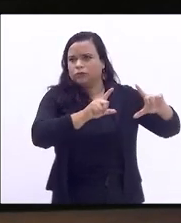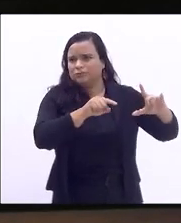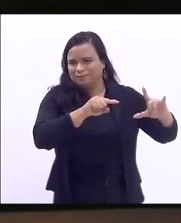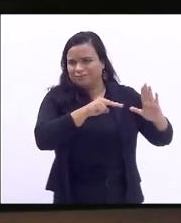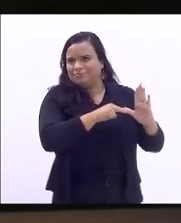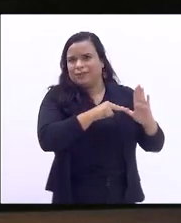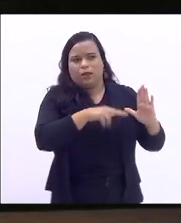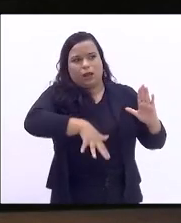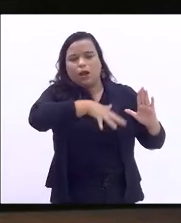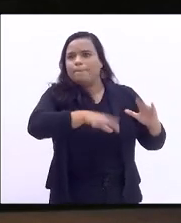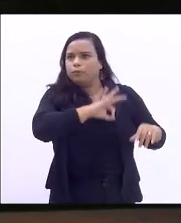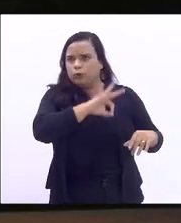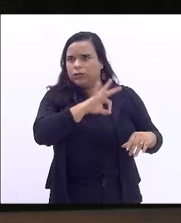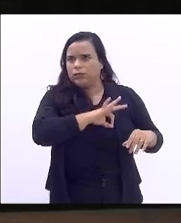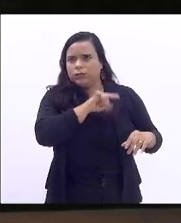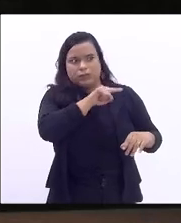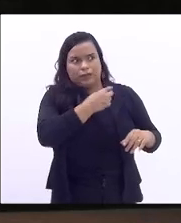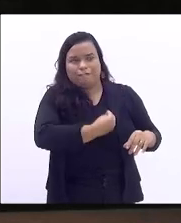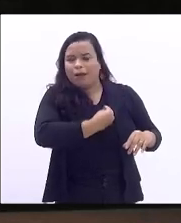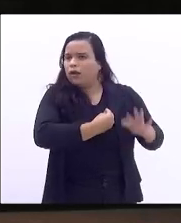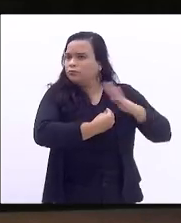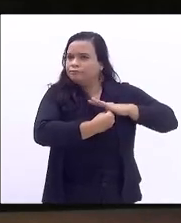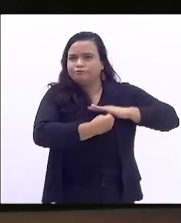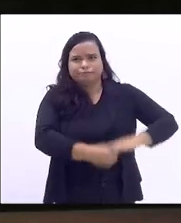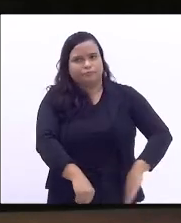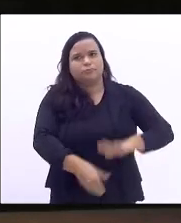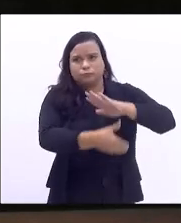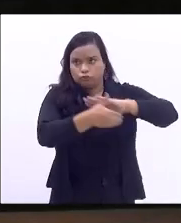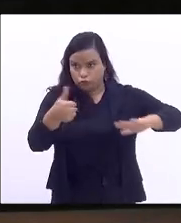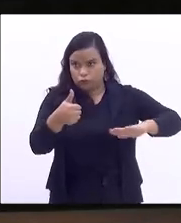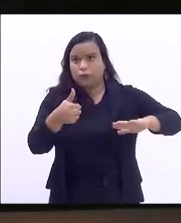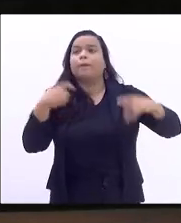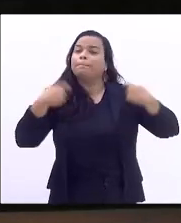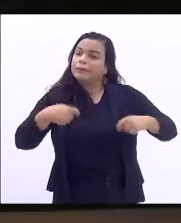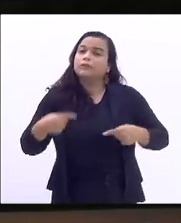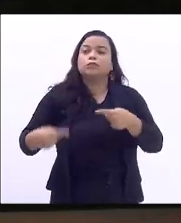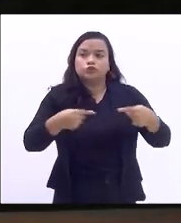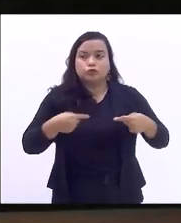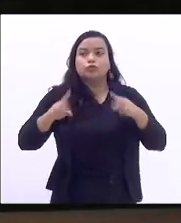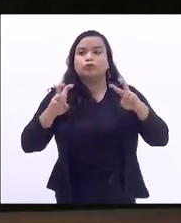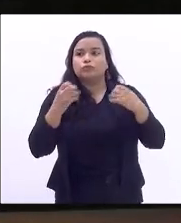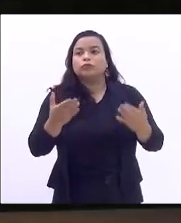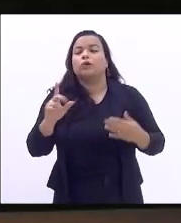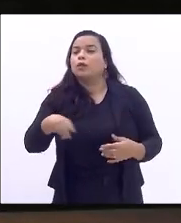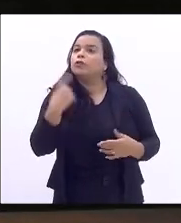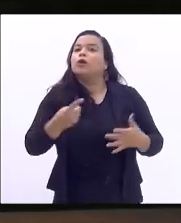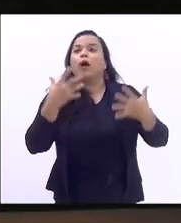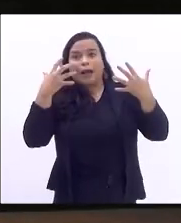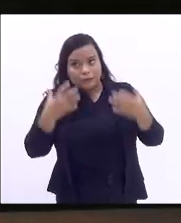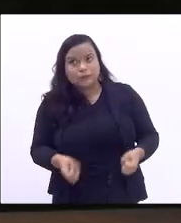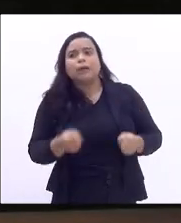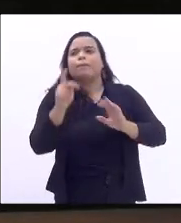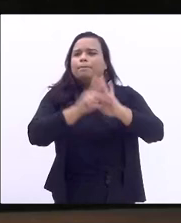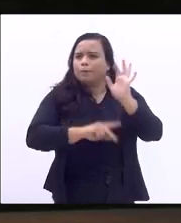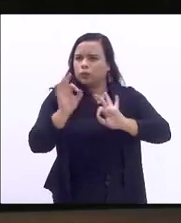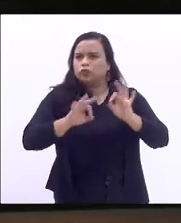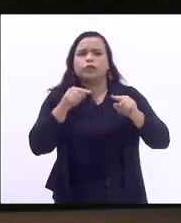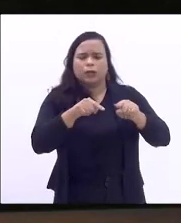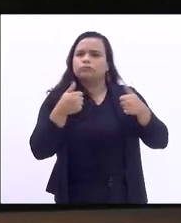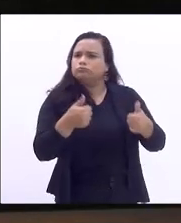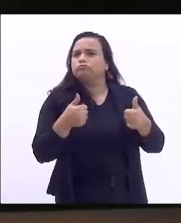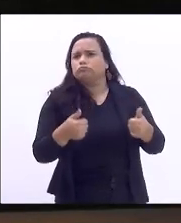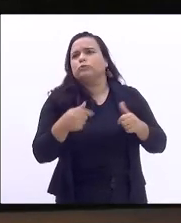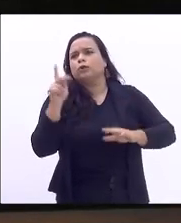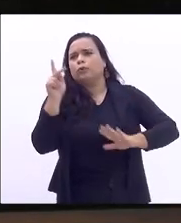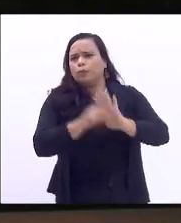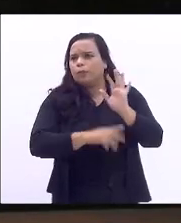na polícia é a gente precisa fazer essa discussão nós somos é a vez ao projeto o